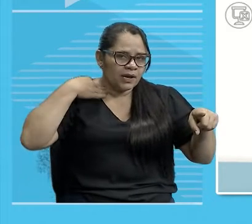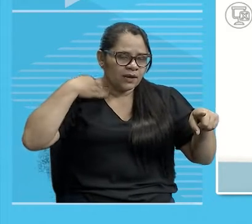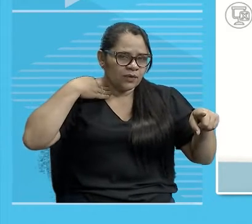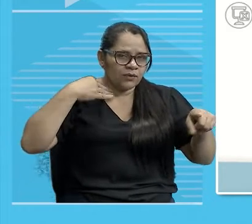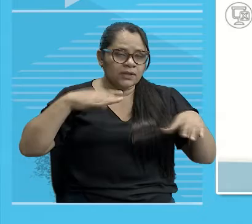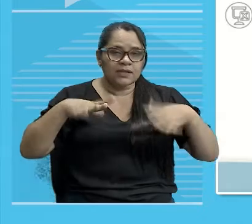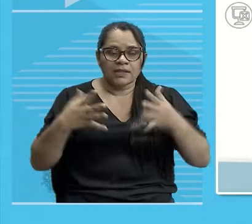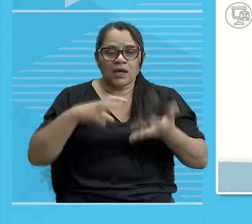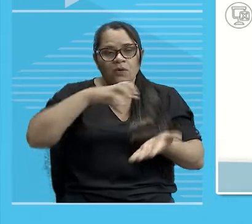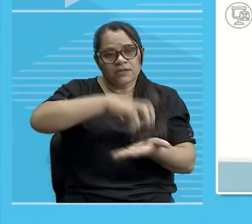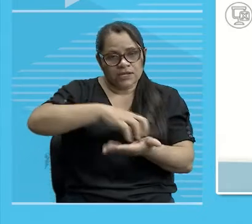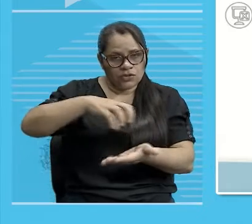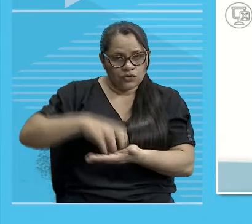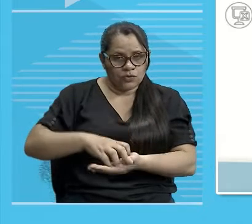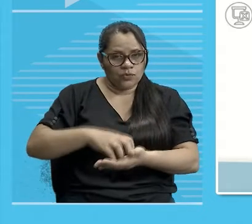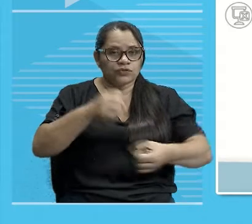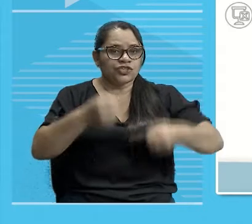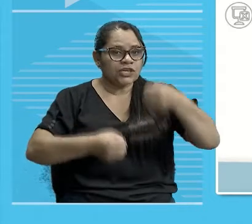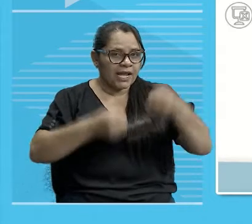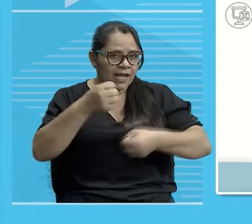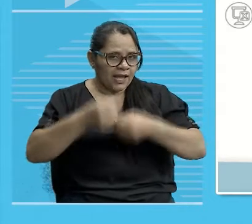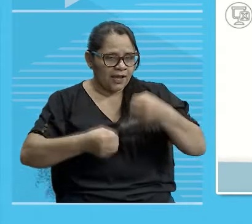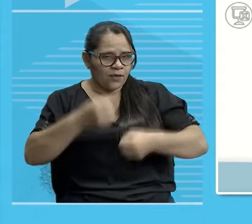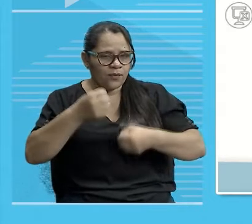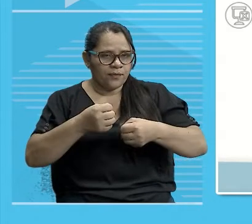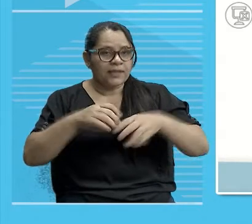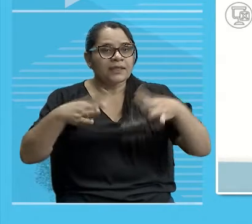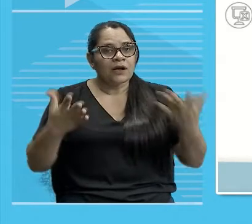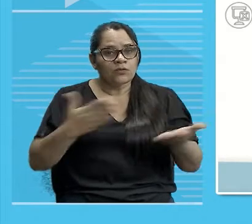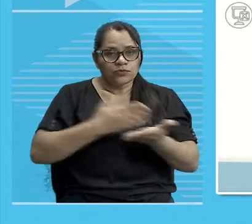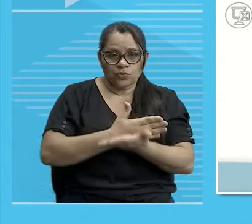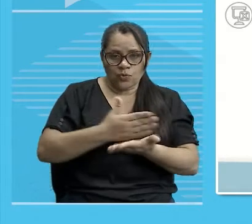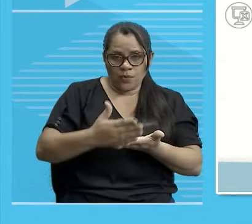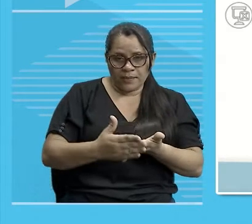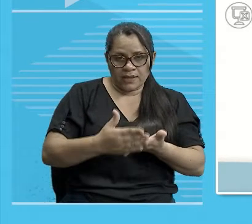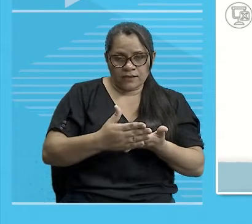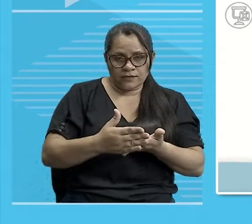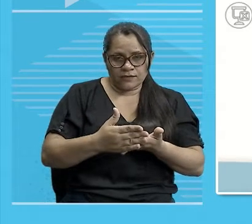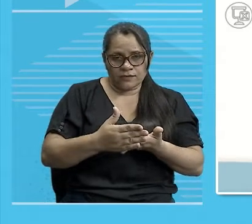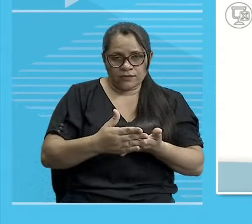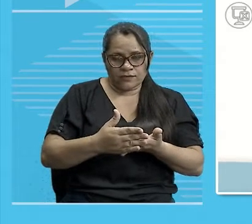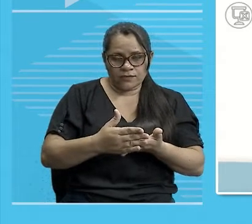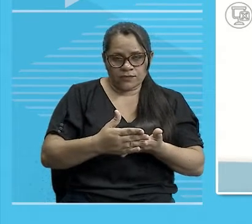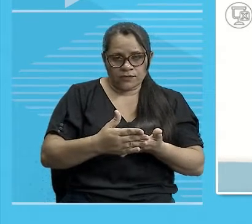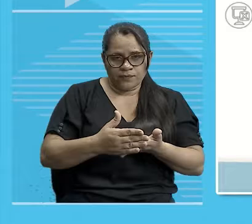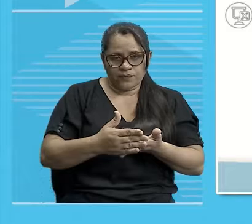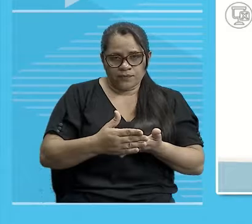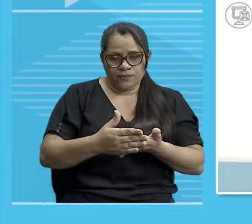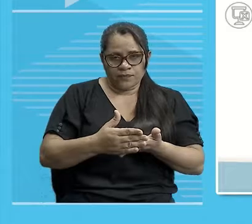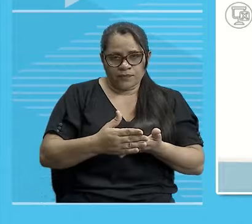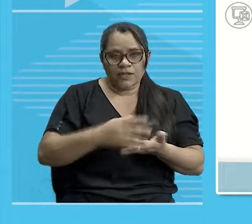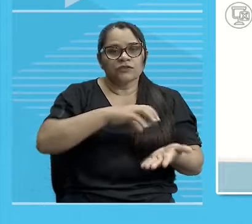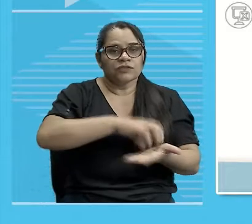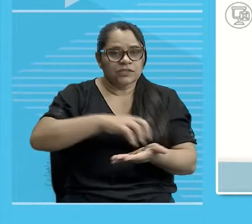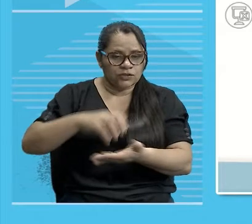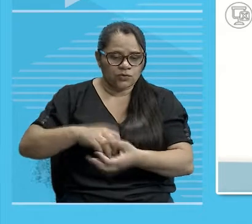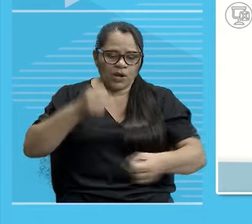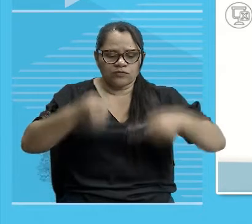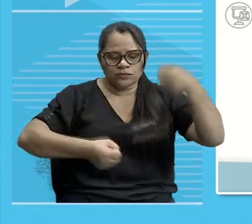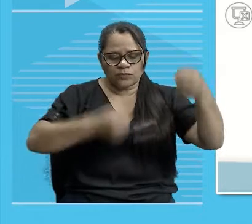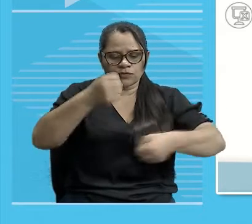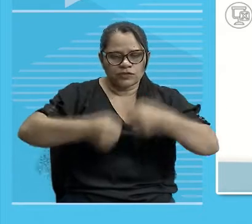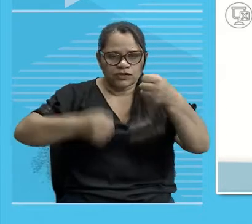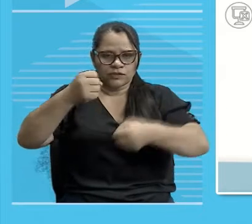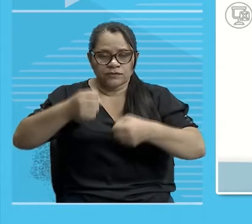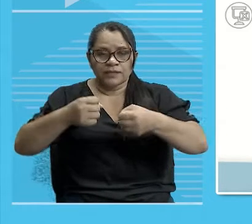automotivo que no começo né nos inícios do setor automotivo os primeiros automóveis a